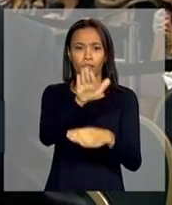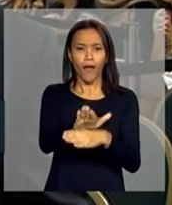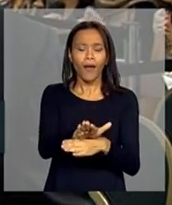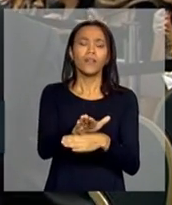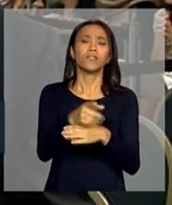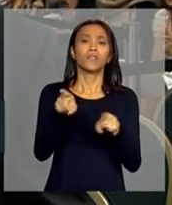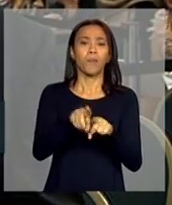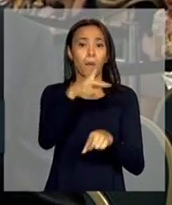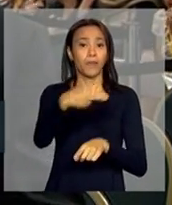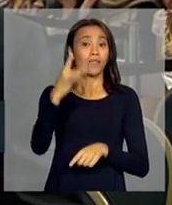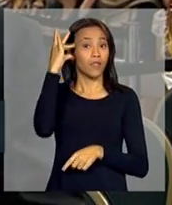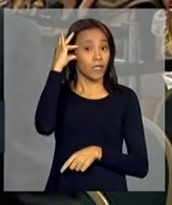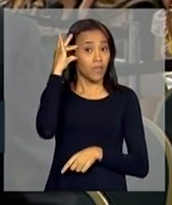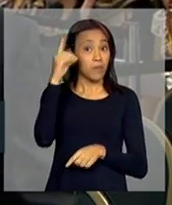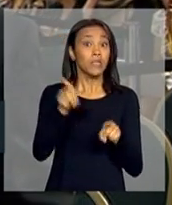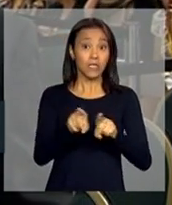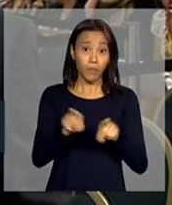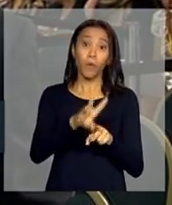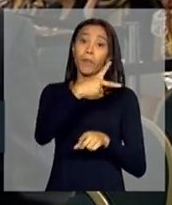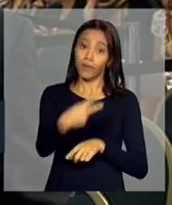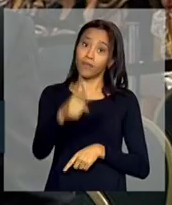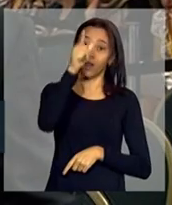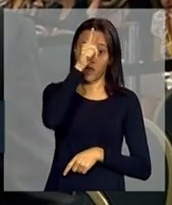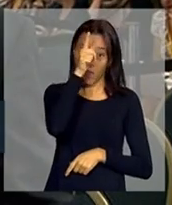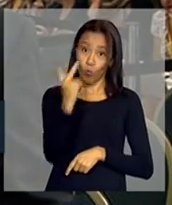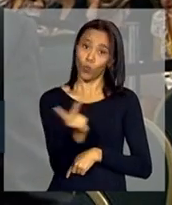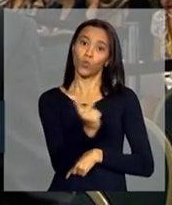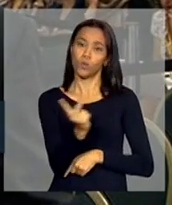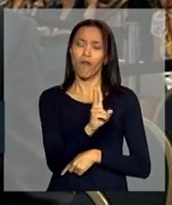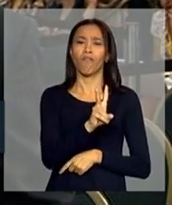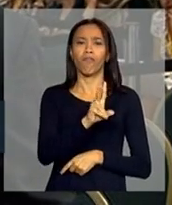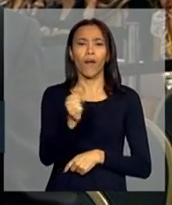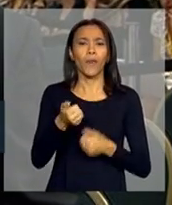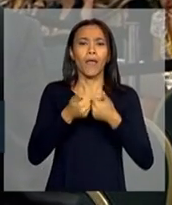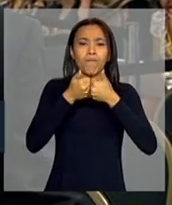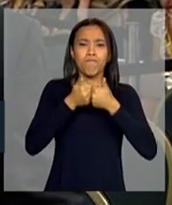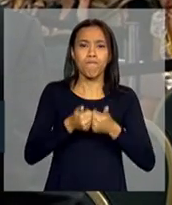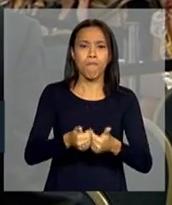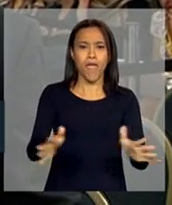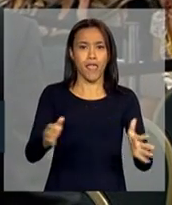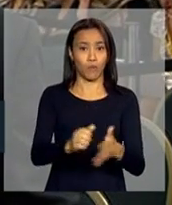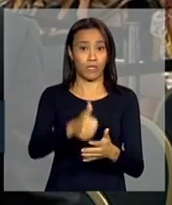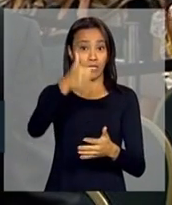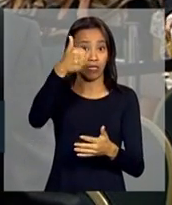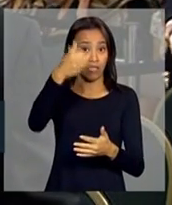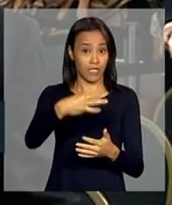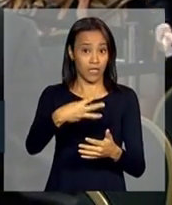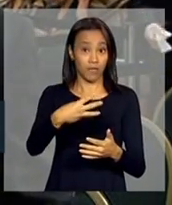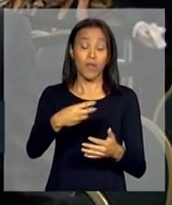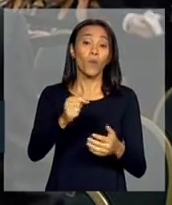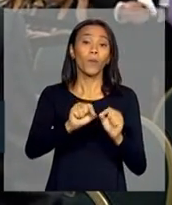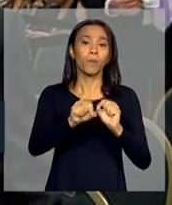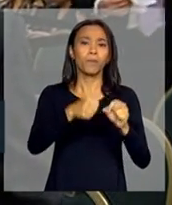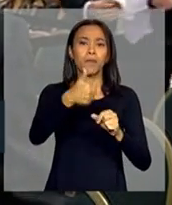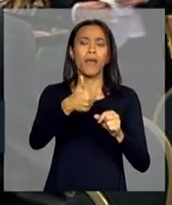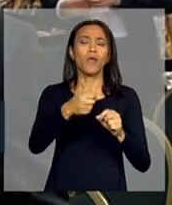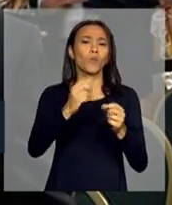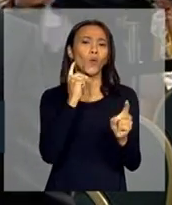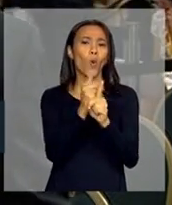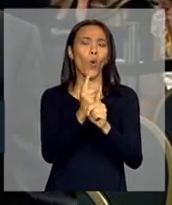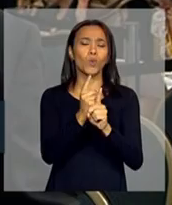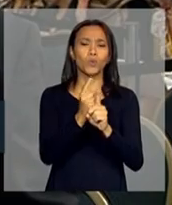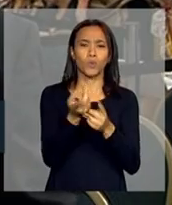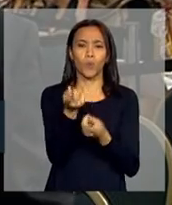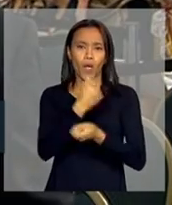presidenta Dilma russef e o presidente da Alemanha vão participar da abertura da 31ª edição do encontro econômico